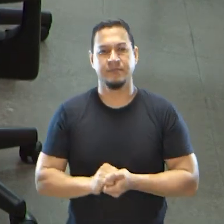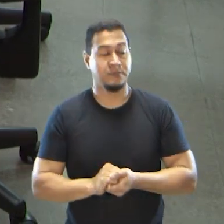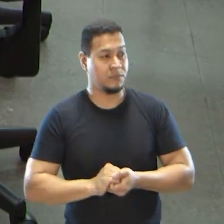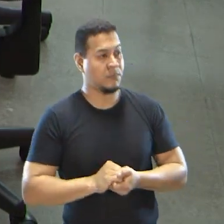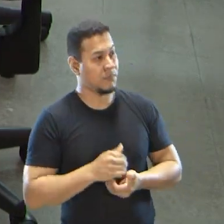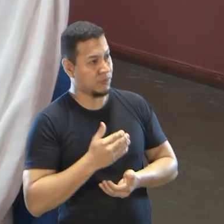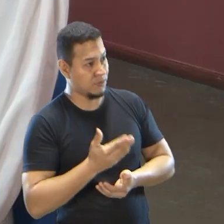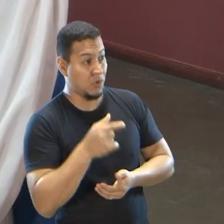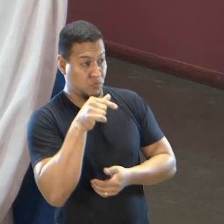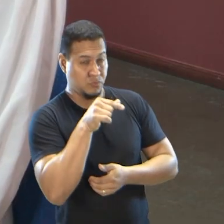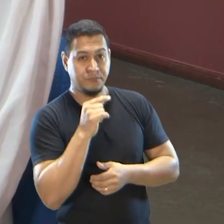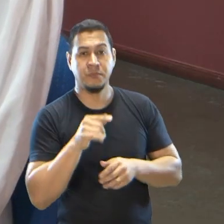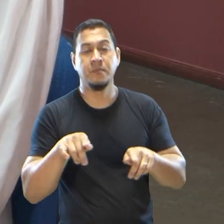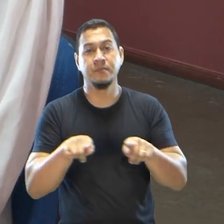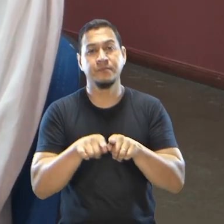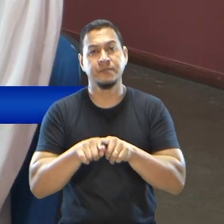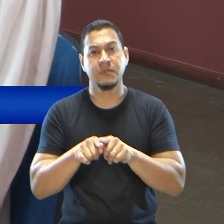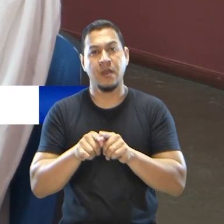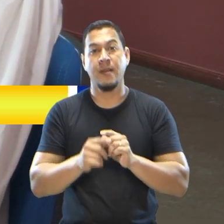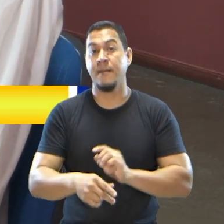O programa